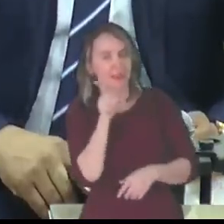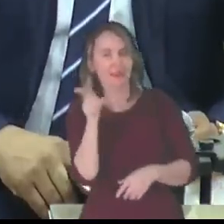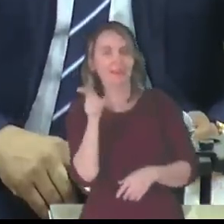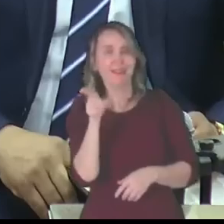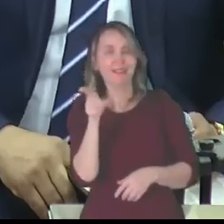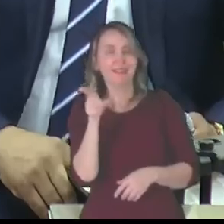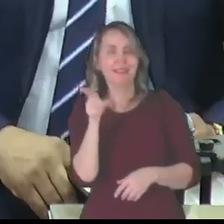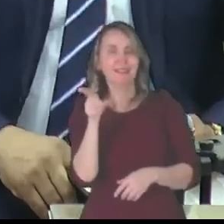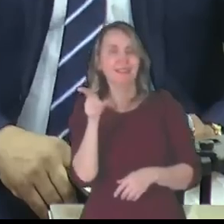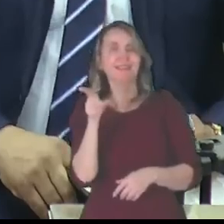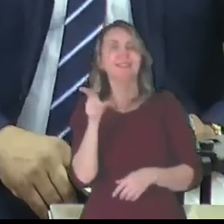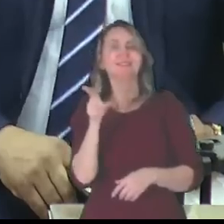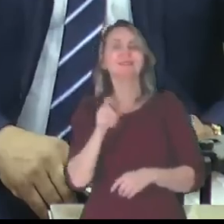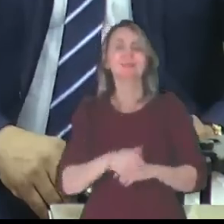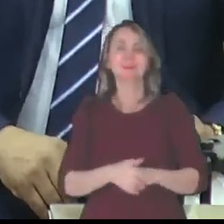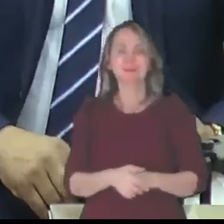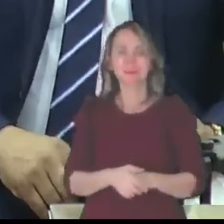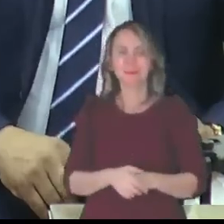Outeiro